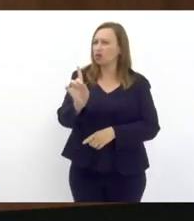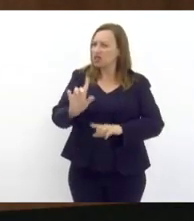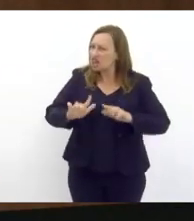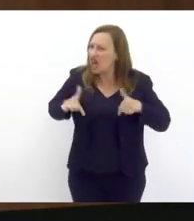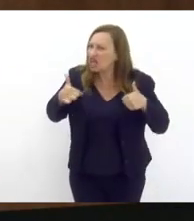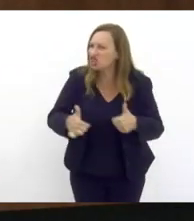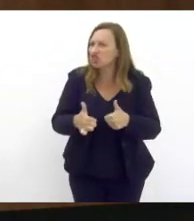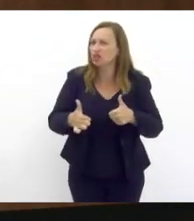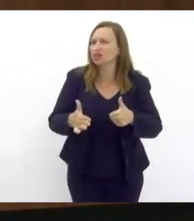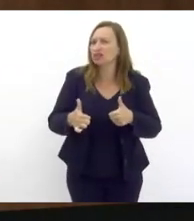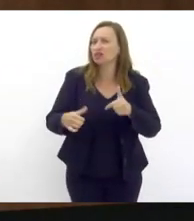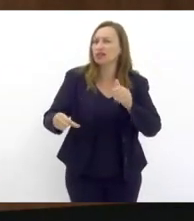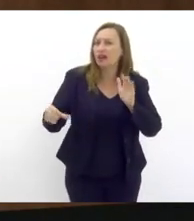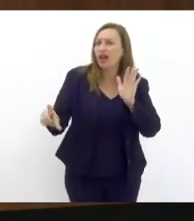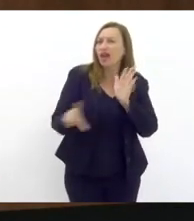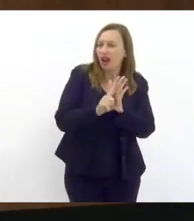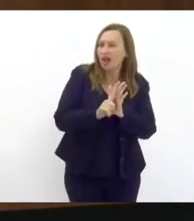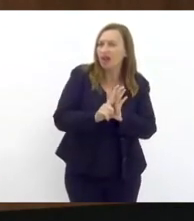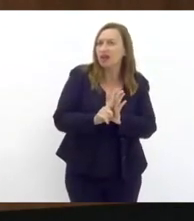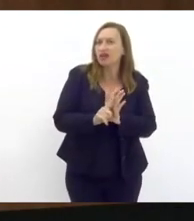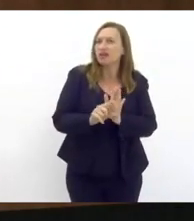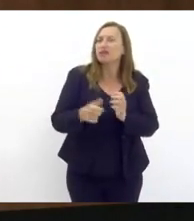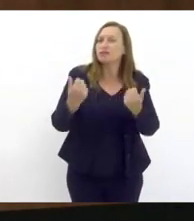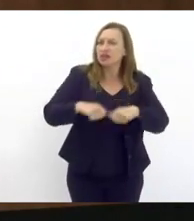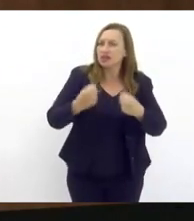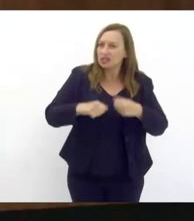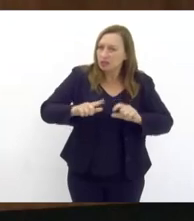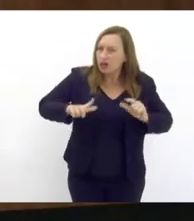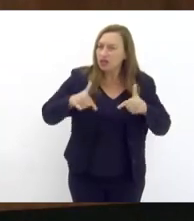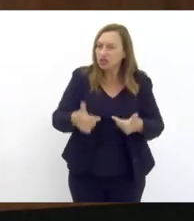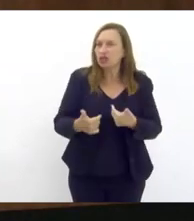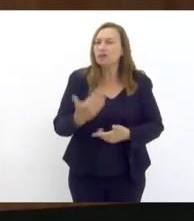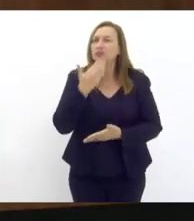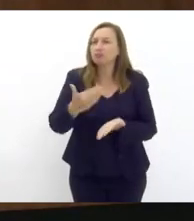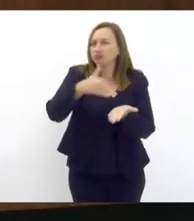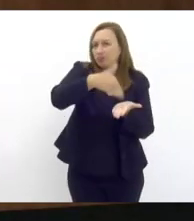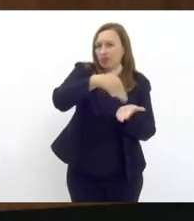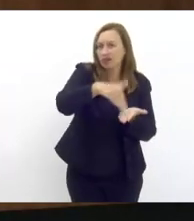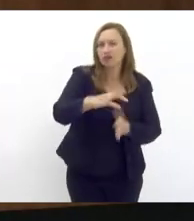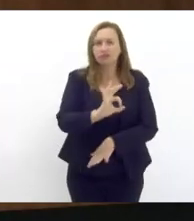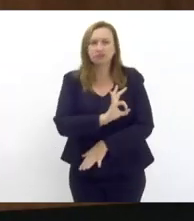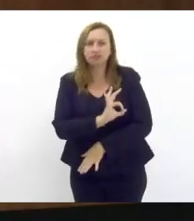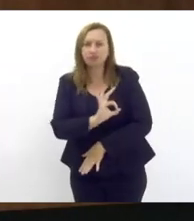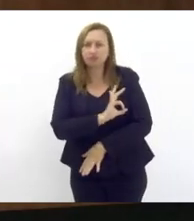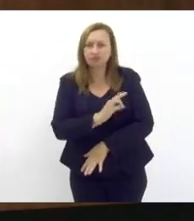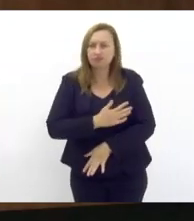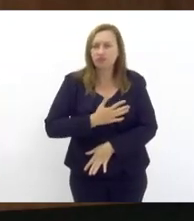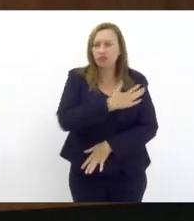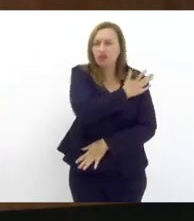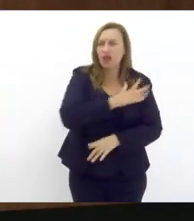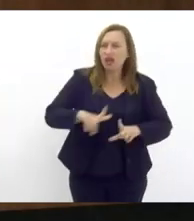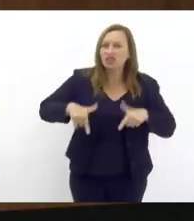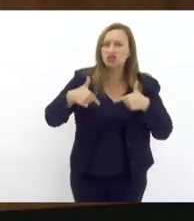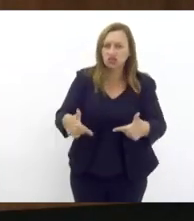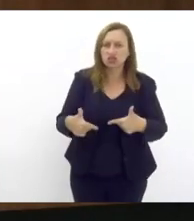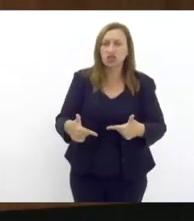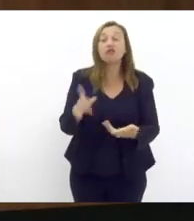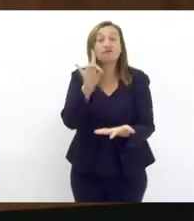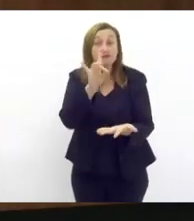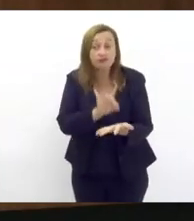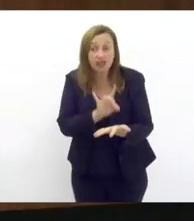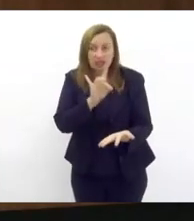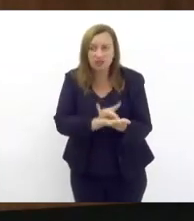da lei. E nós precisamos de ter ação. Pedir ao nosso secretário da Polícia Militar, precisamos agir e